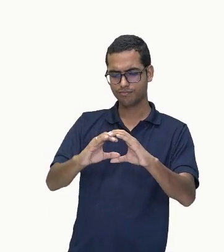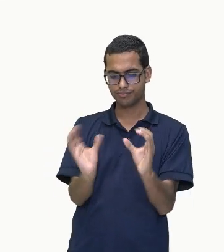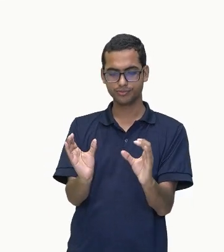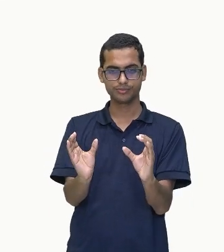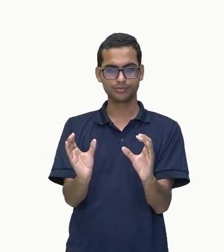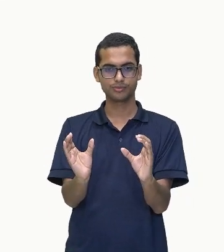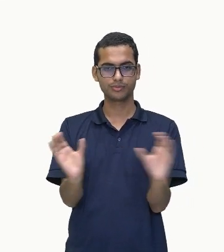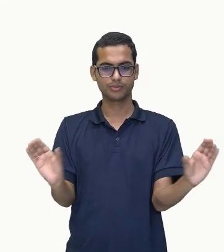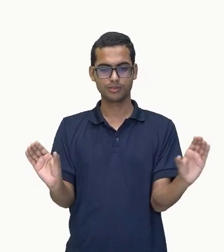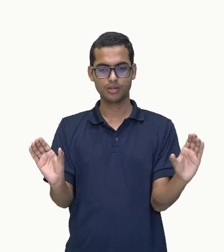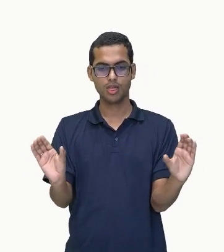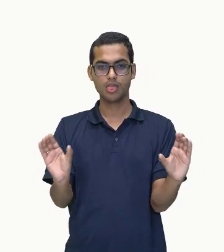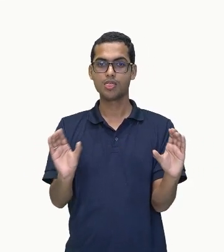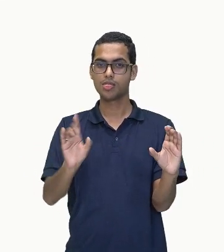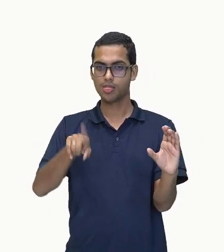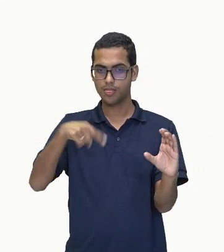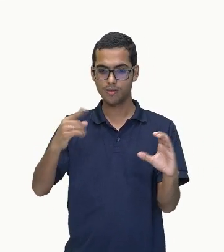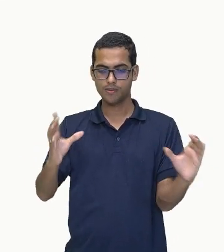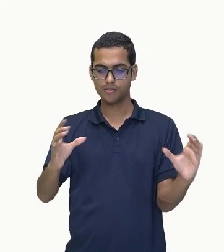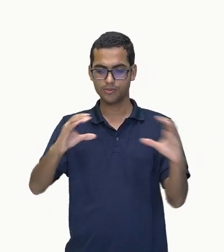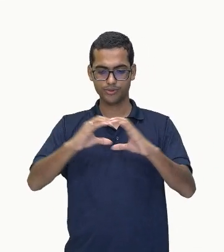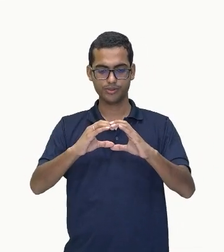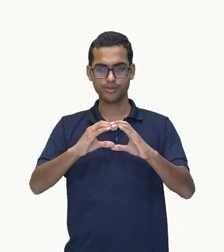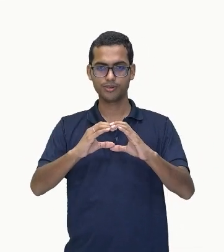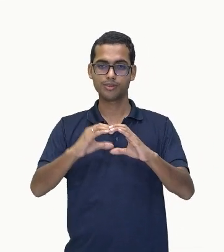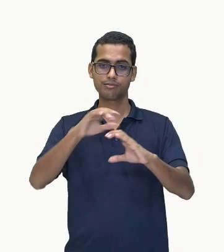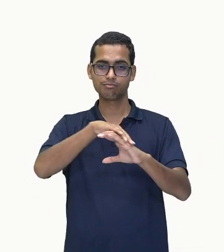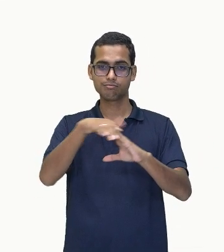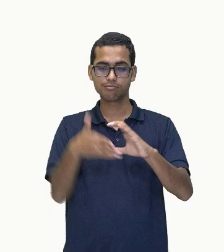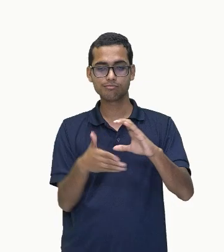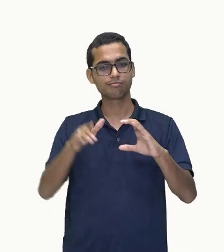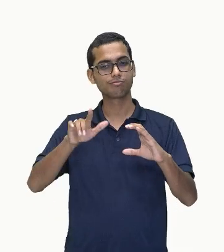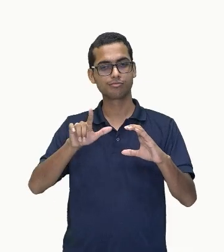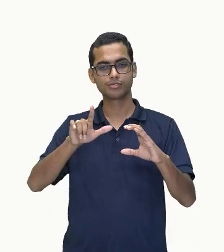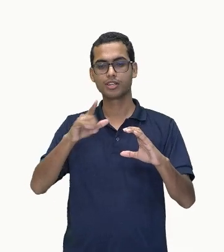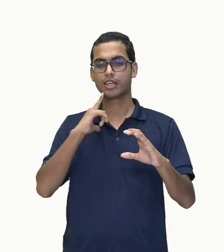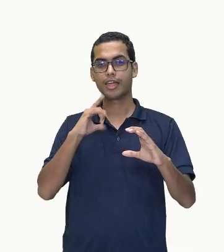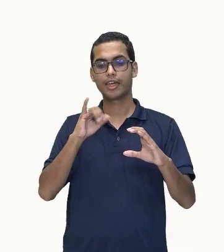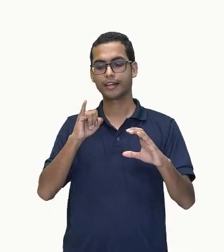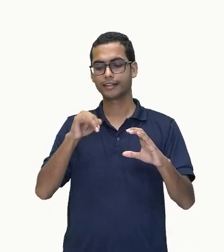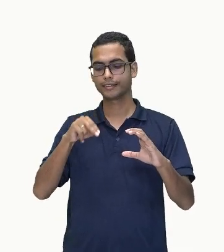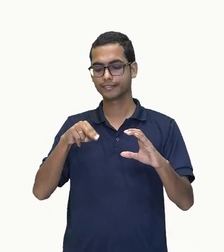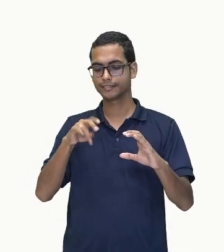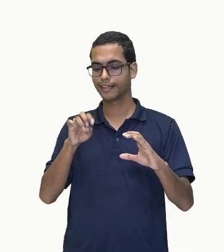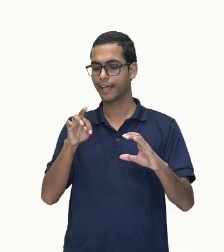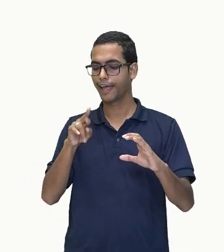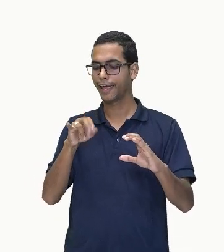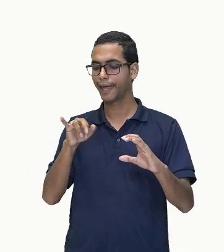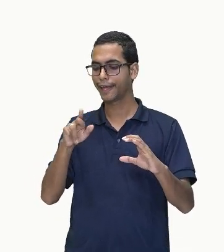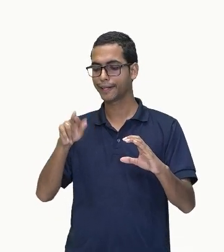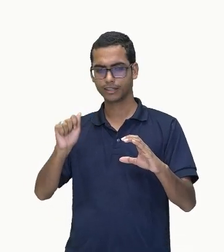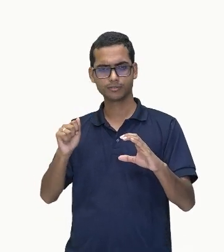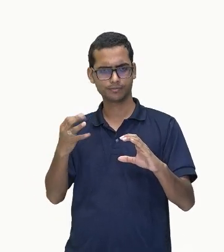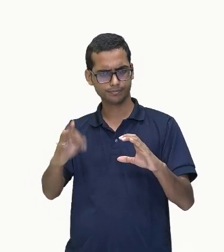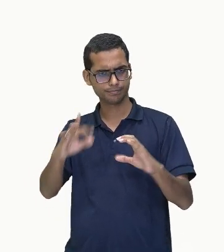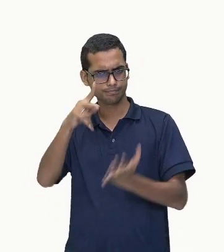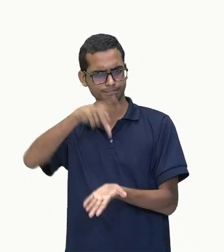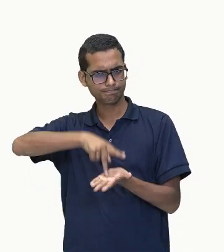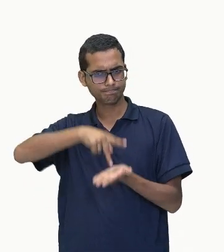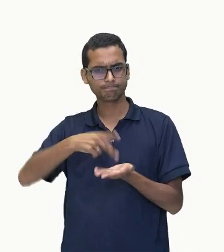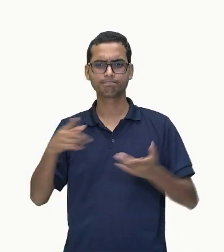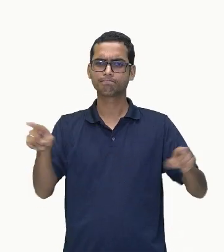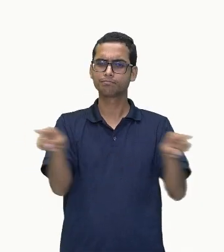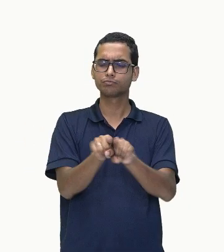duas bandas novamente, você tem uma laranja inteira. Não é verdade? Então, veja, é como se a